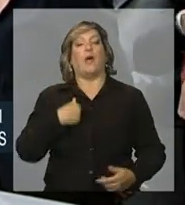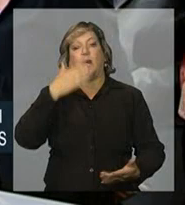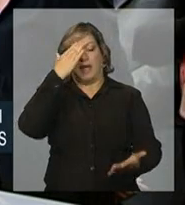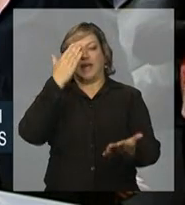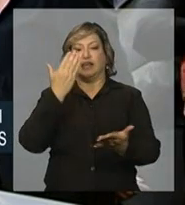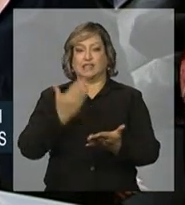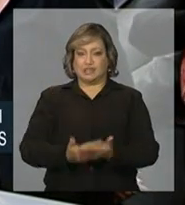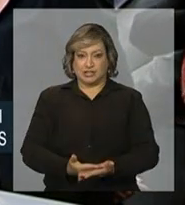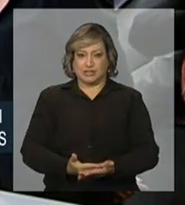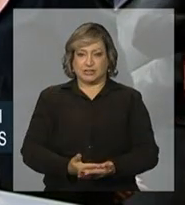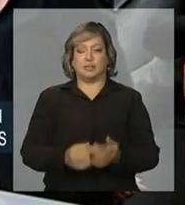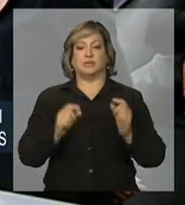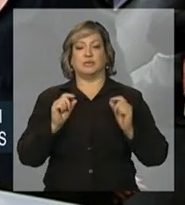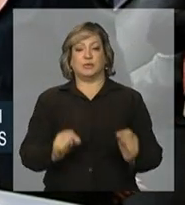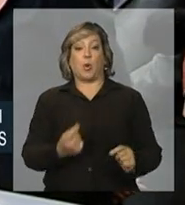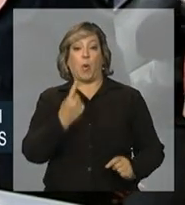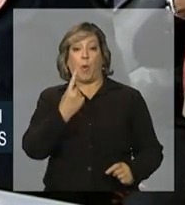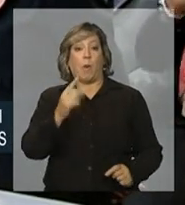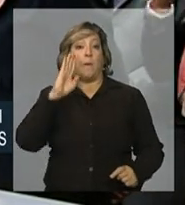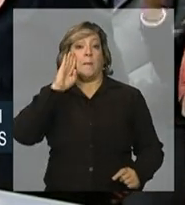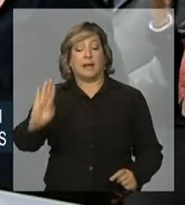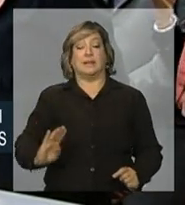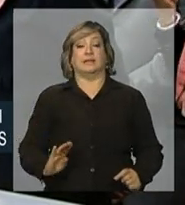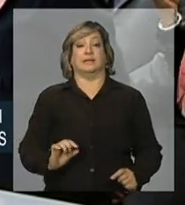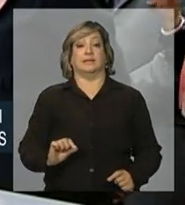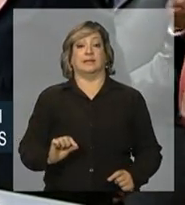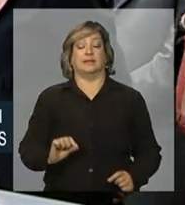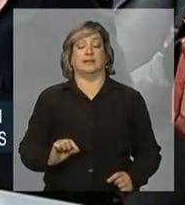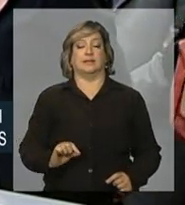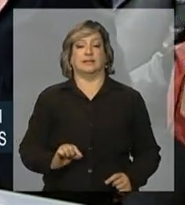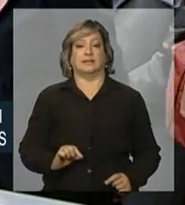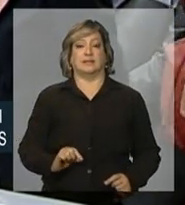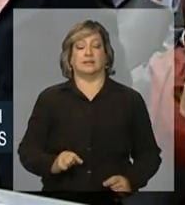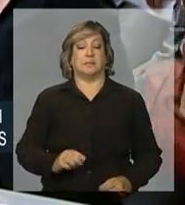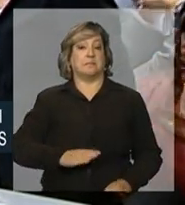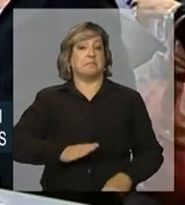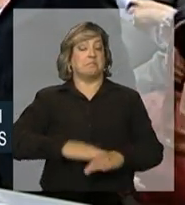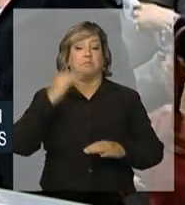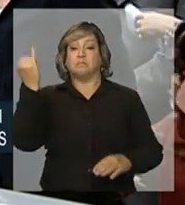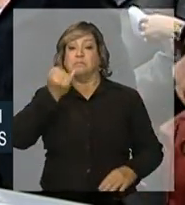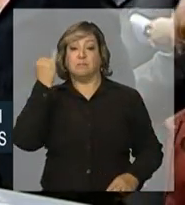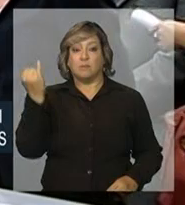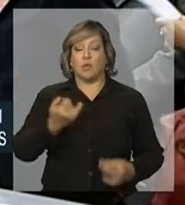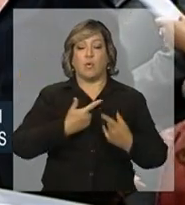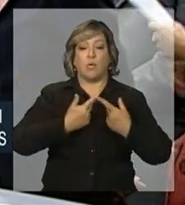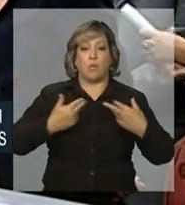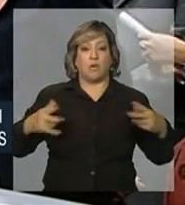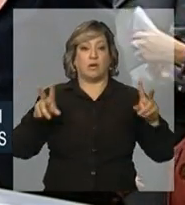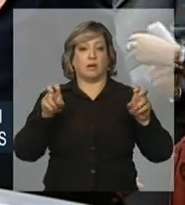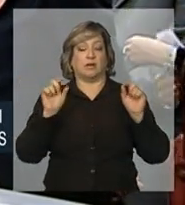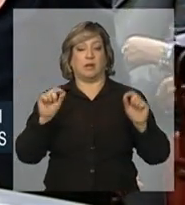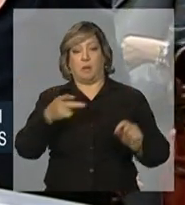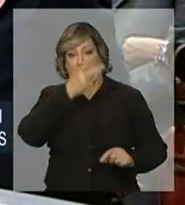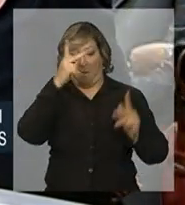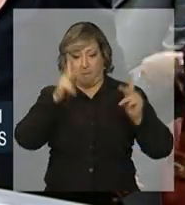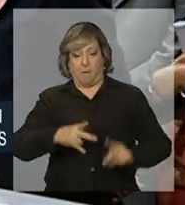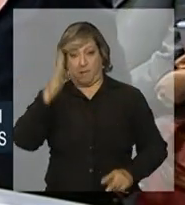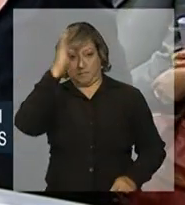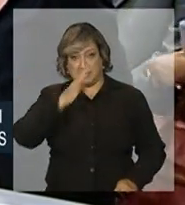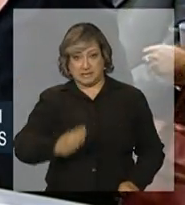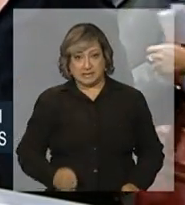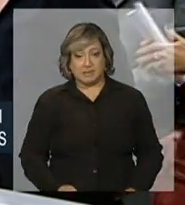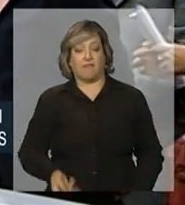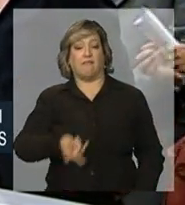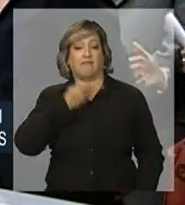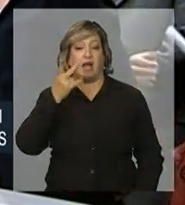Acredito que uma das grandes questões que a população brasileira